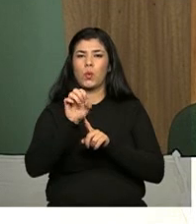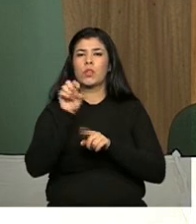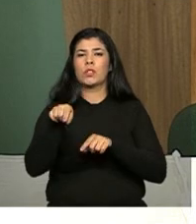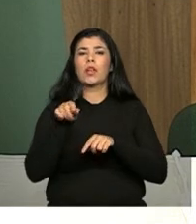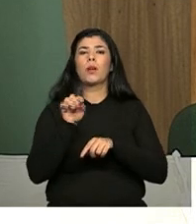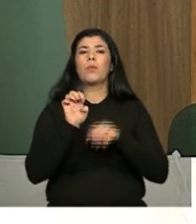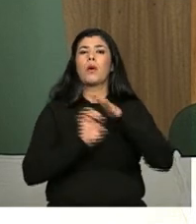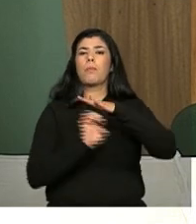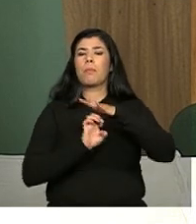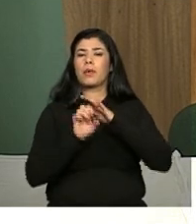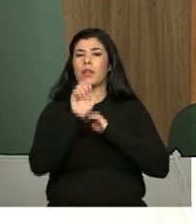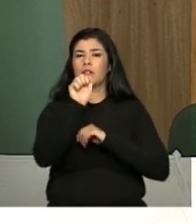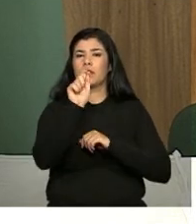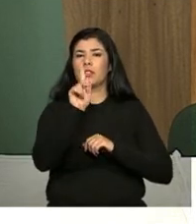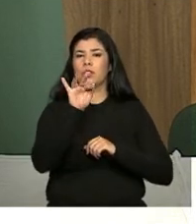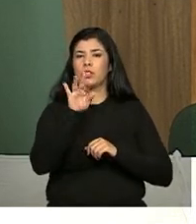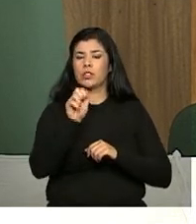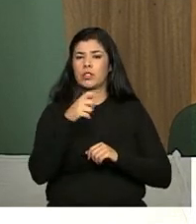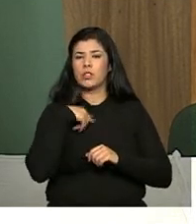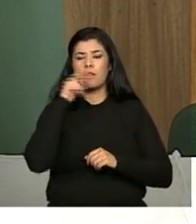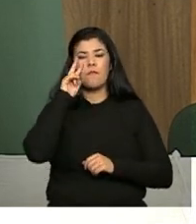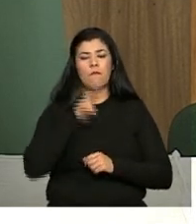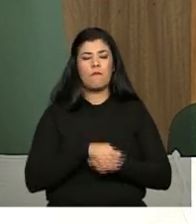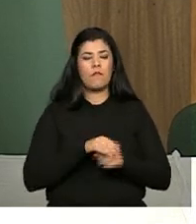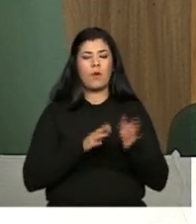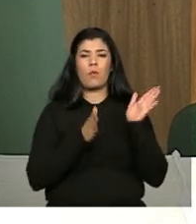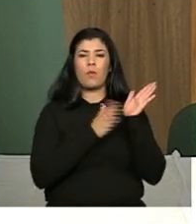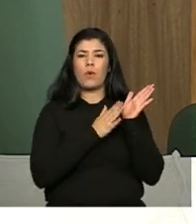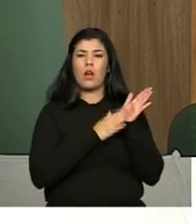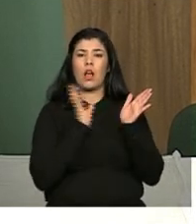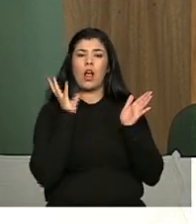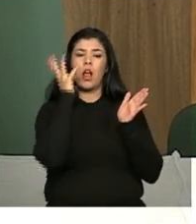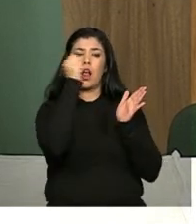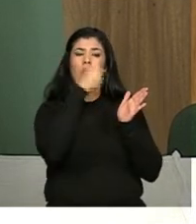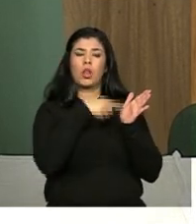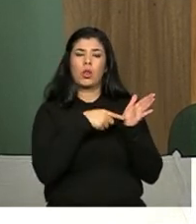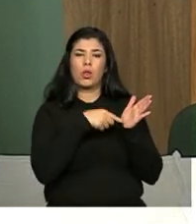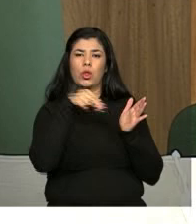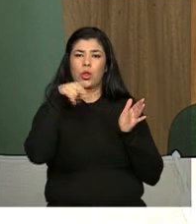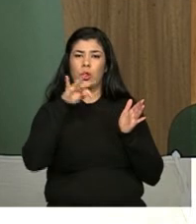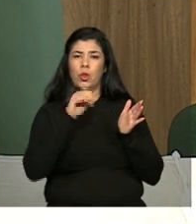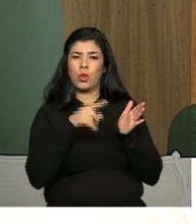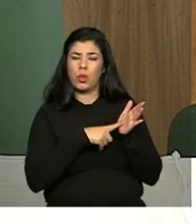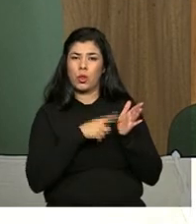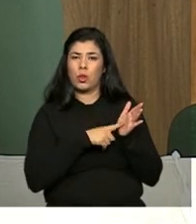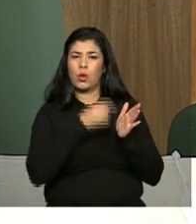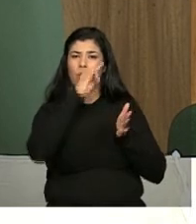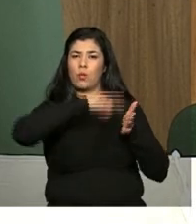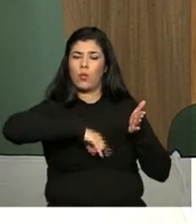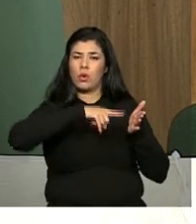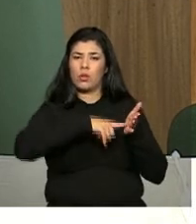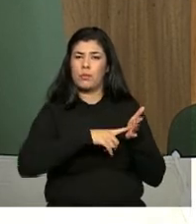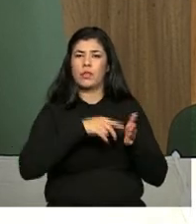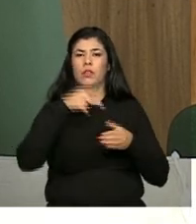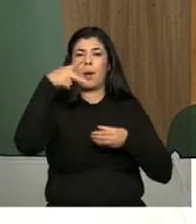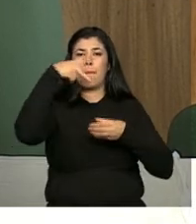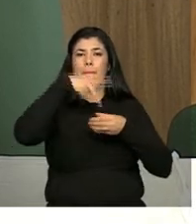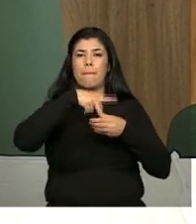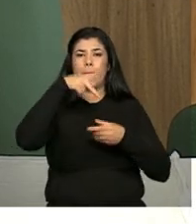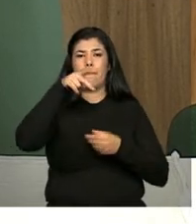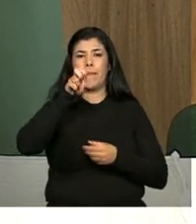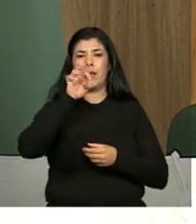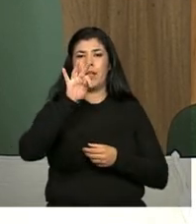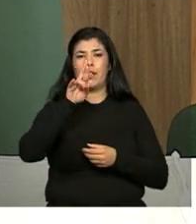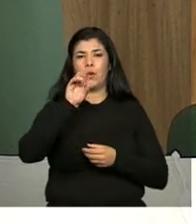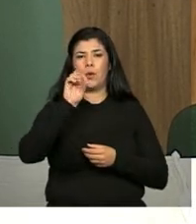review a nota da Petrobras disse que em relação o Brasil aquilo não teria necessariamente implicação que a questão